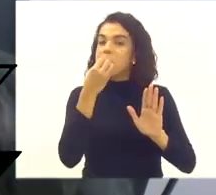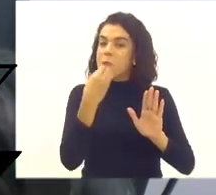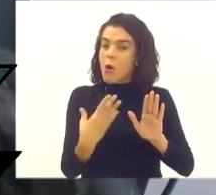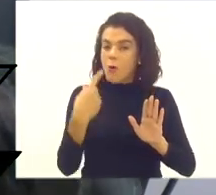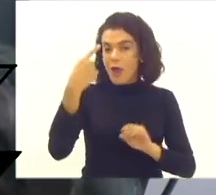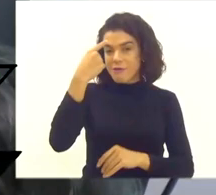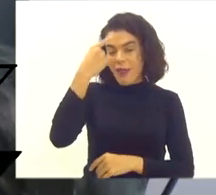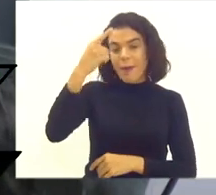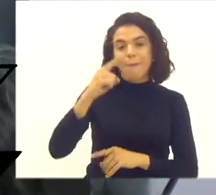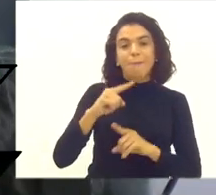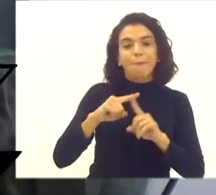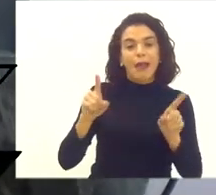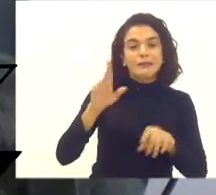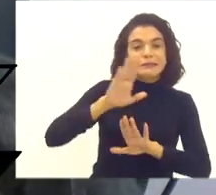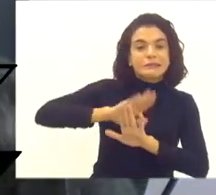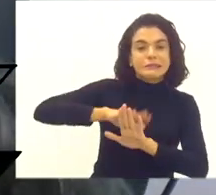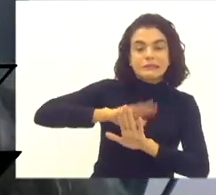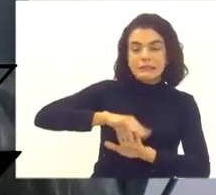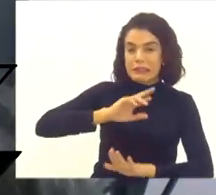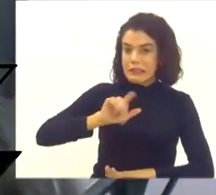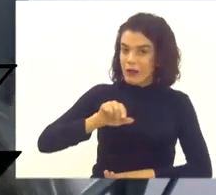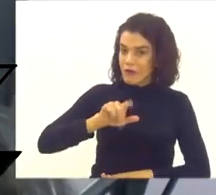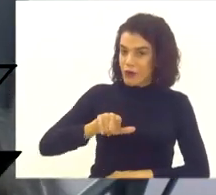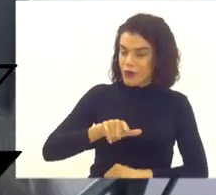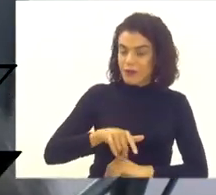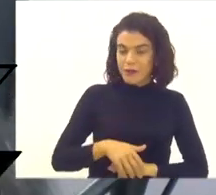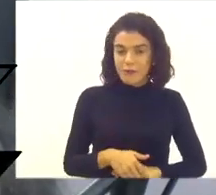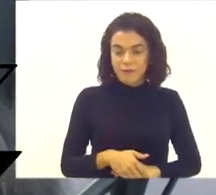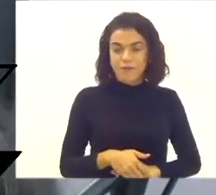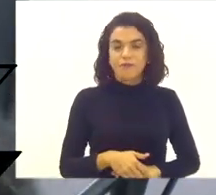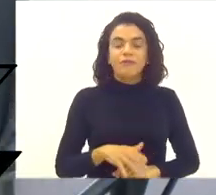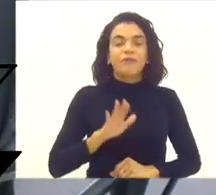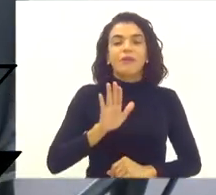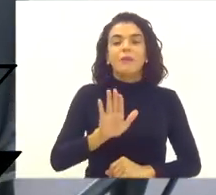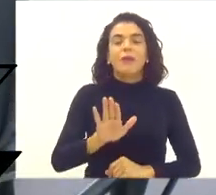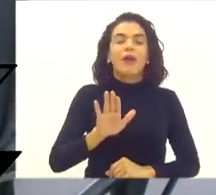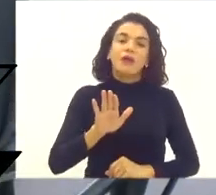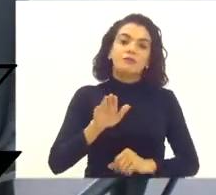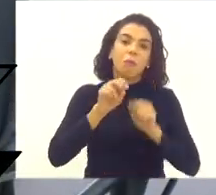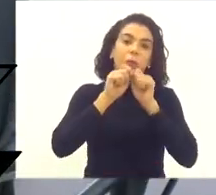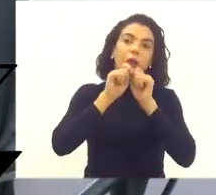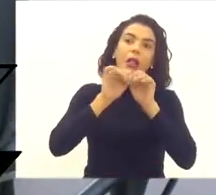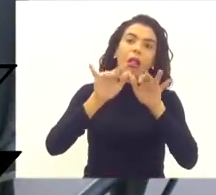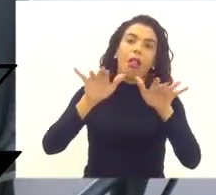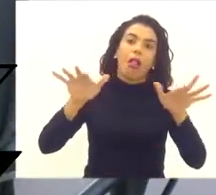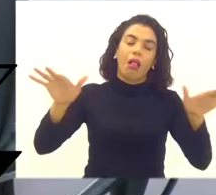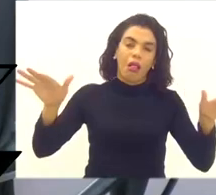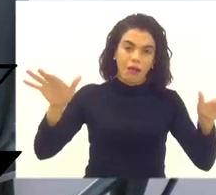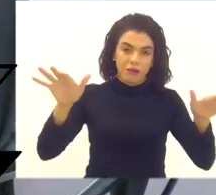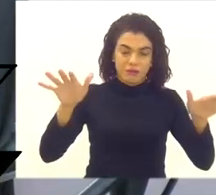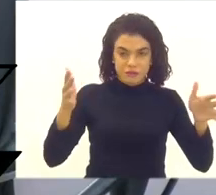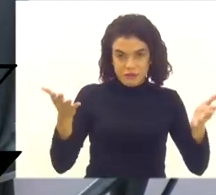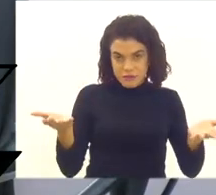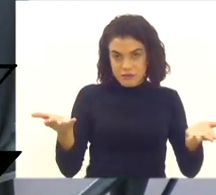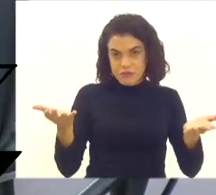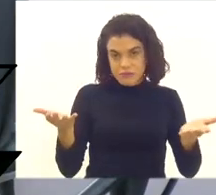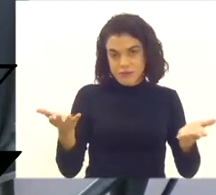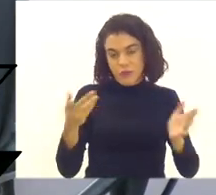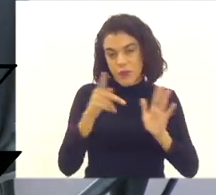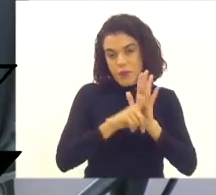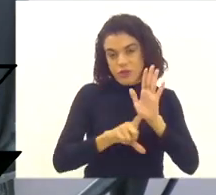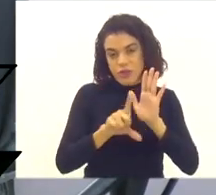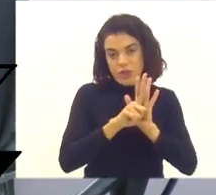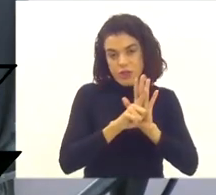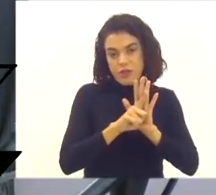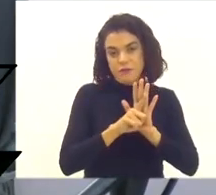ideia e que não foi né Ou pelo menos não foi não teve a repercussão da solução que a gente achava que podia ter com esse projeto